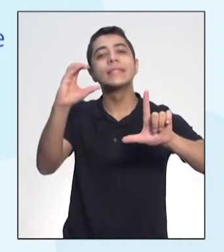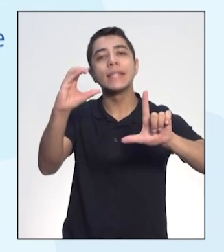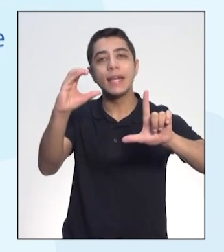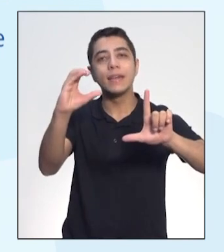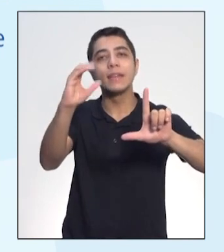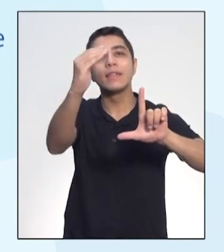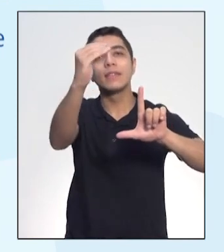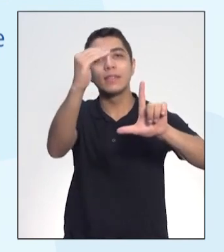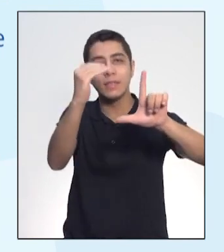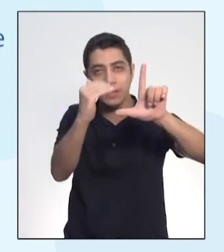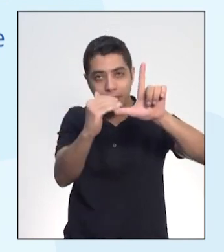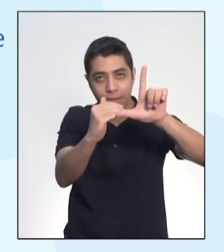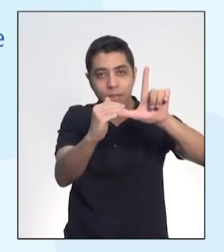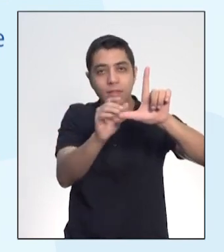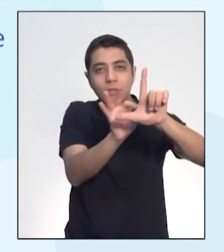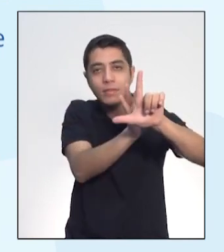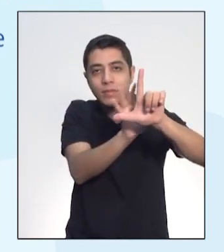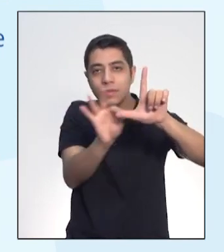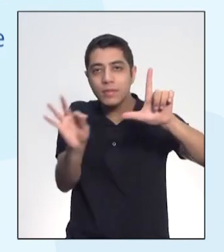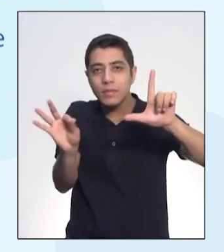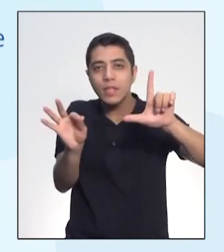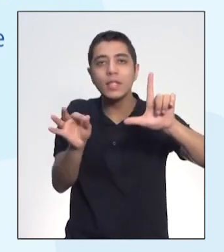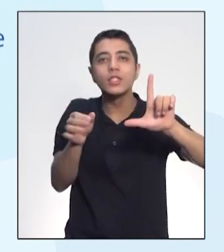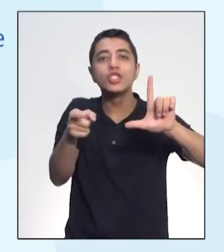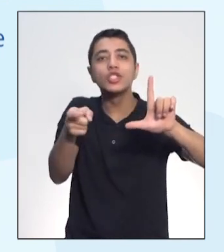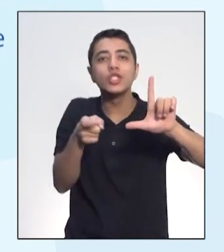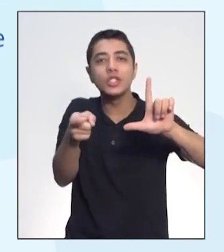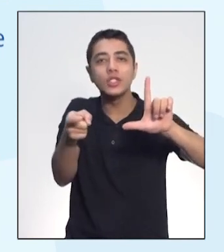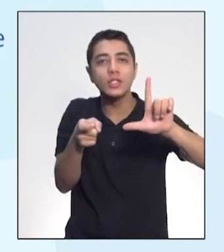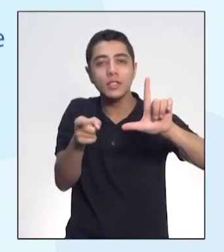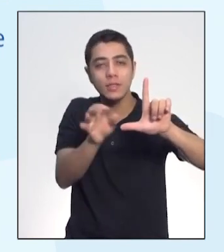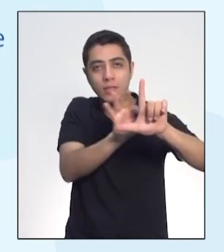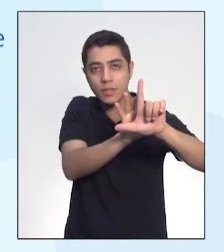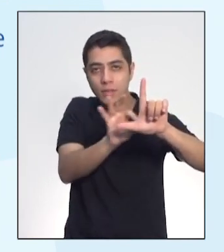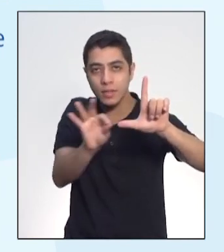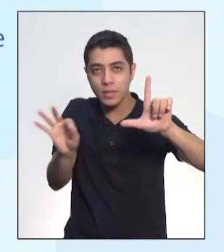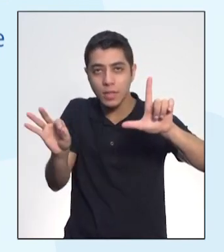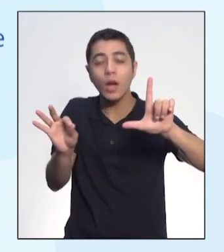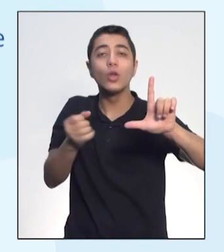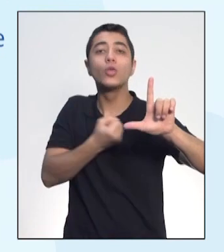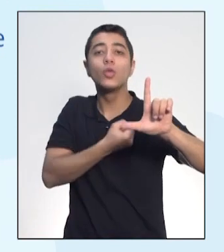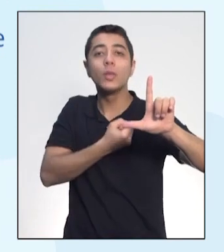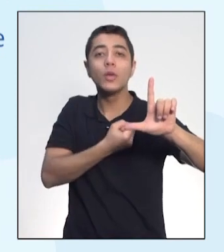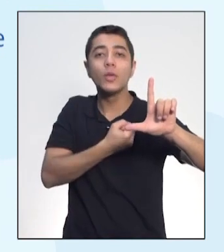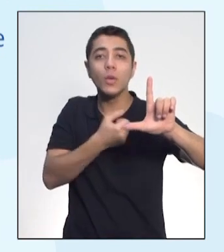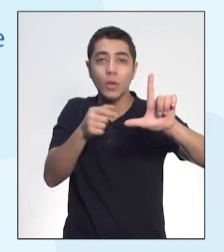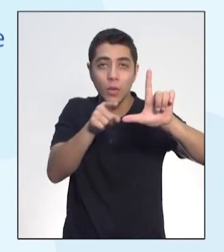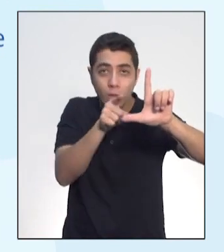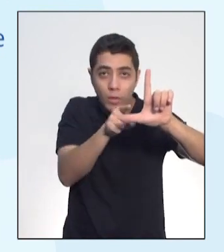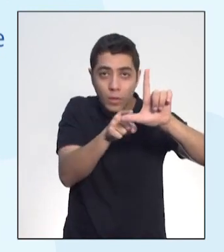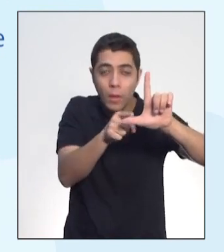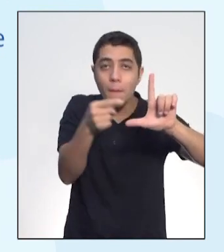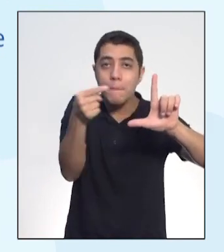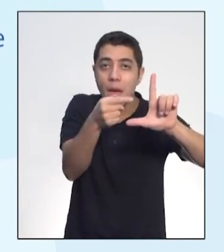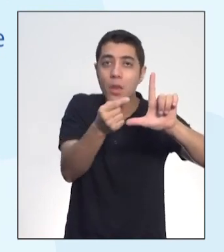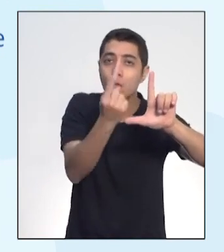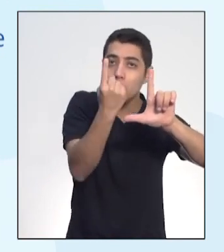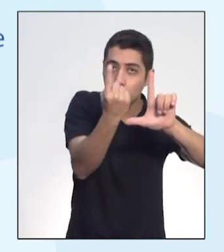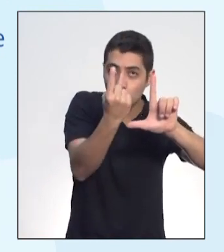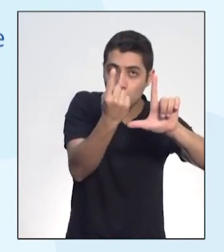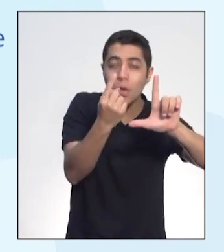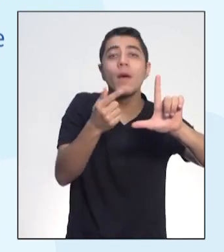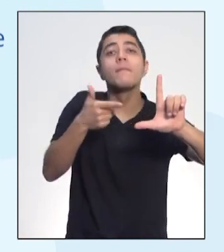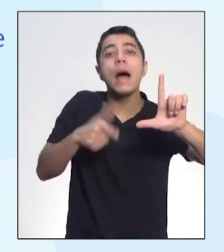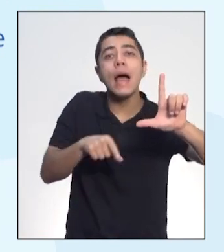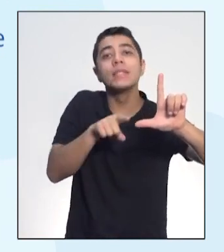percebe que cruzou o X em 2 lugares, no -1 e no 5. Vamos escrever os pontos também? Vamos.